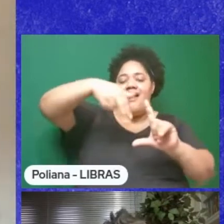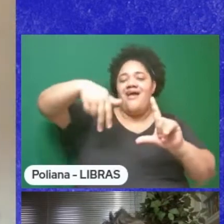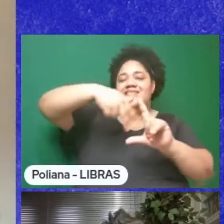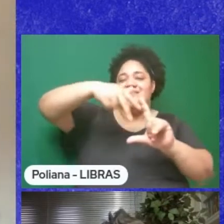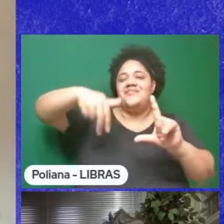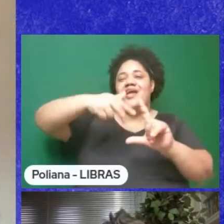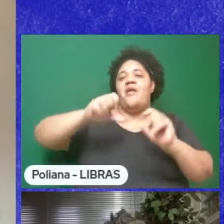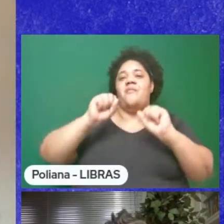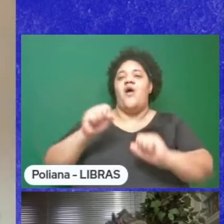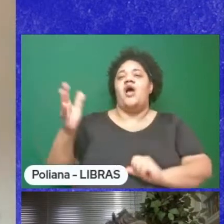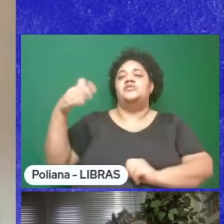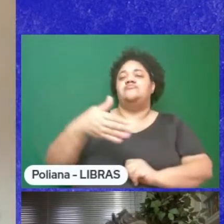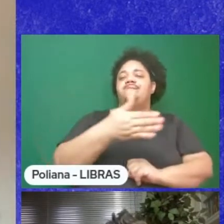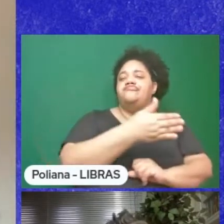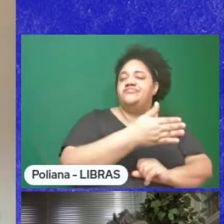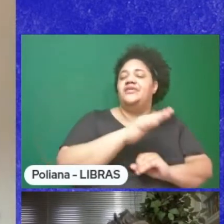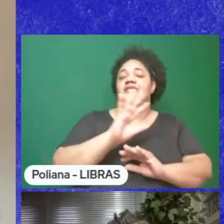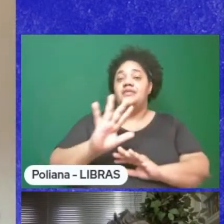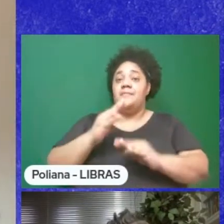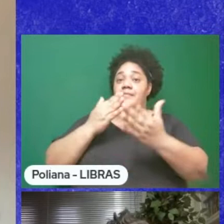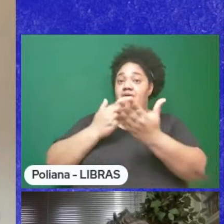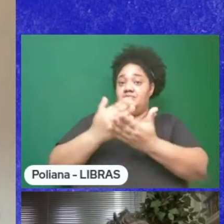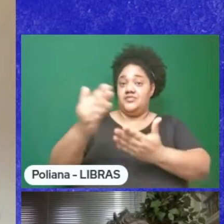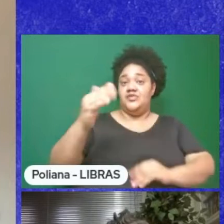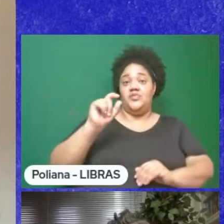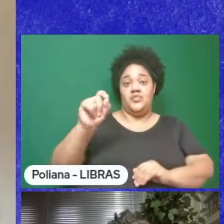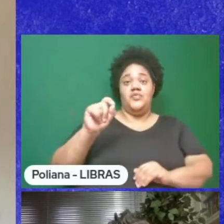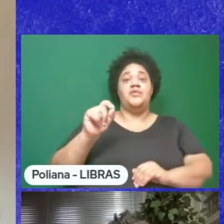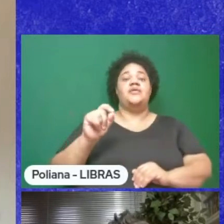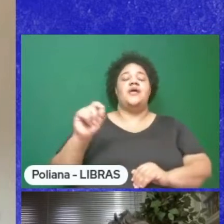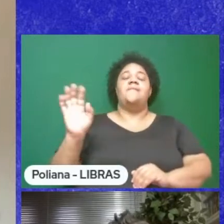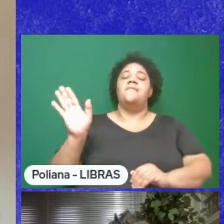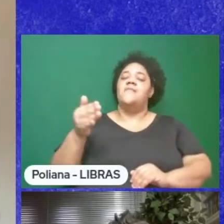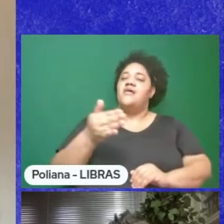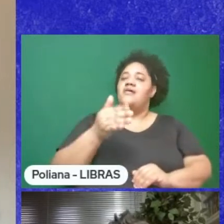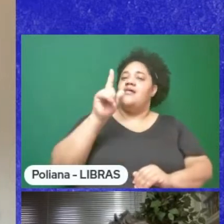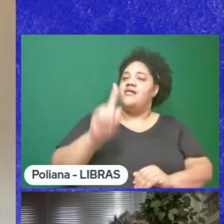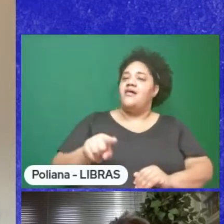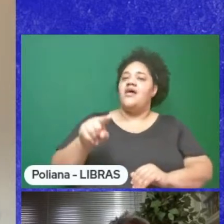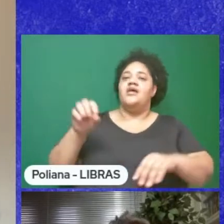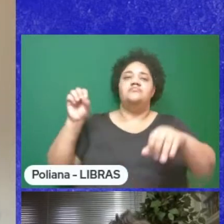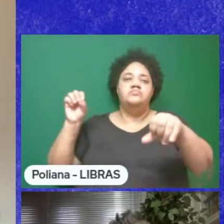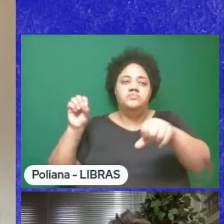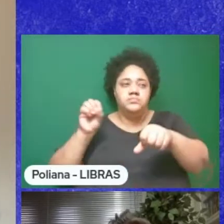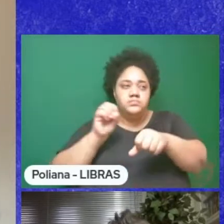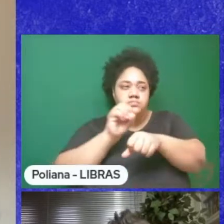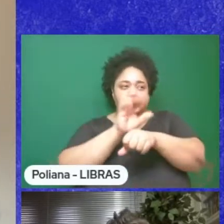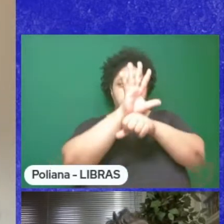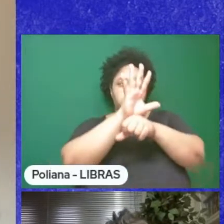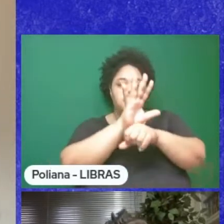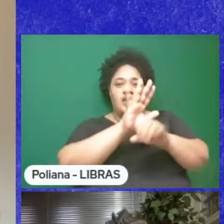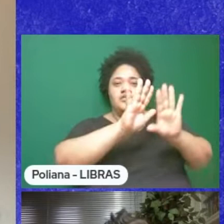percorra ali. Mas a ideia inicial, na verdade, daquela baleia, ela seria projetada naquele paredão Ah,